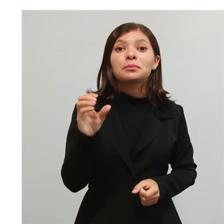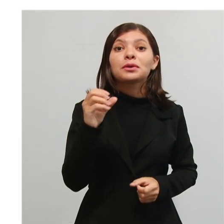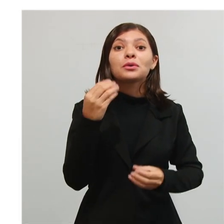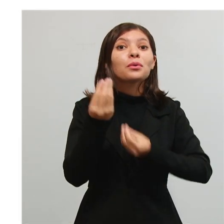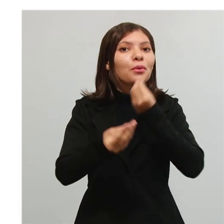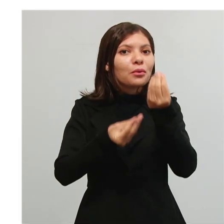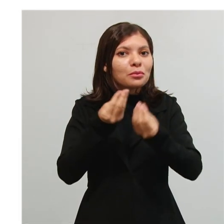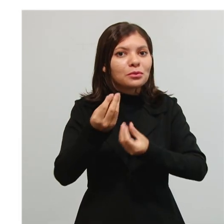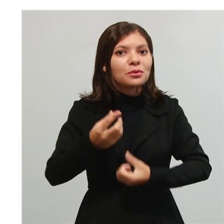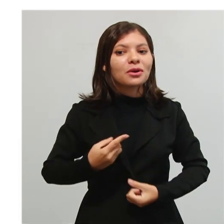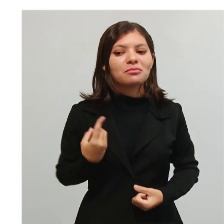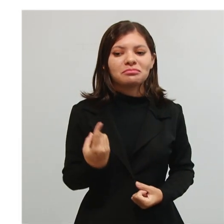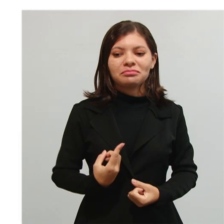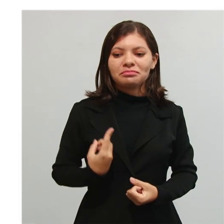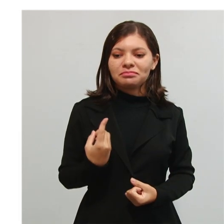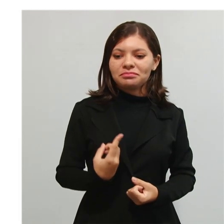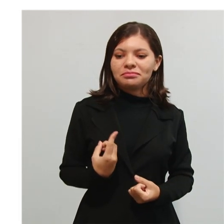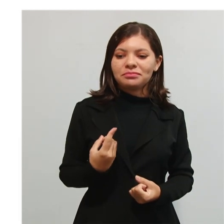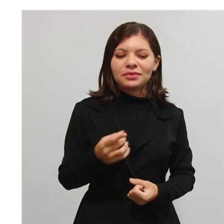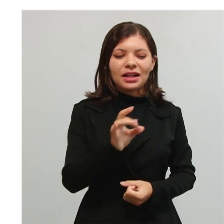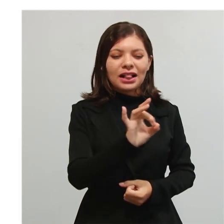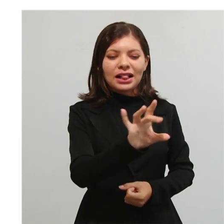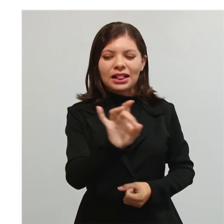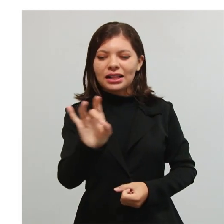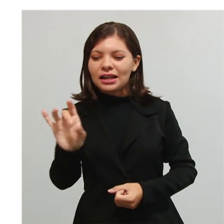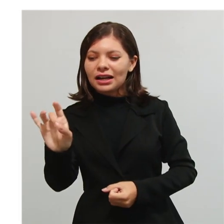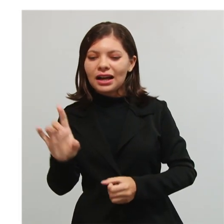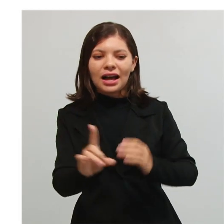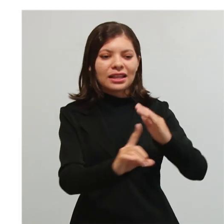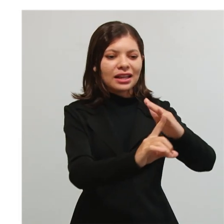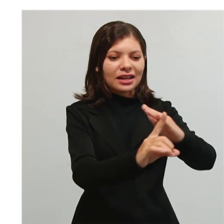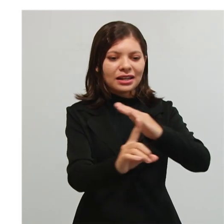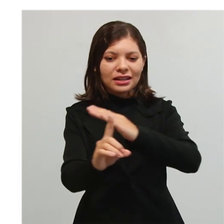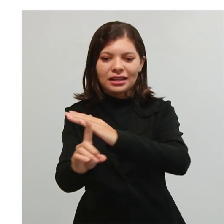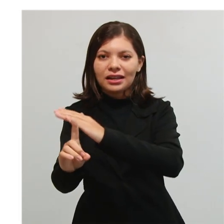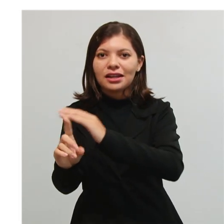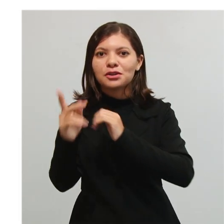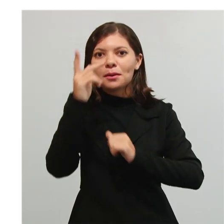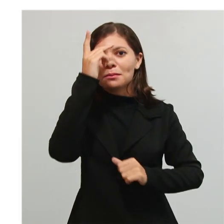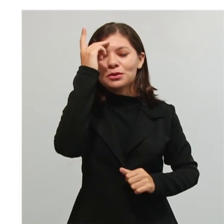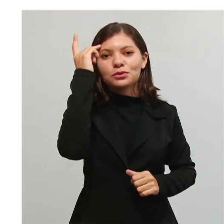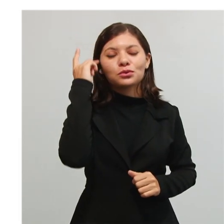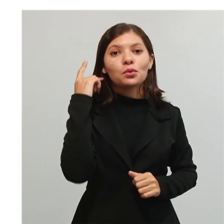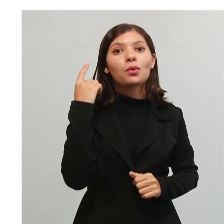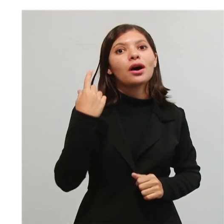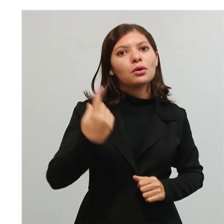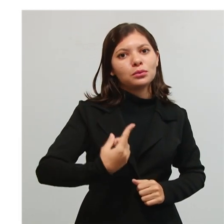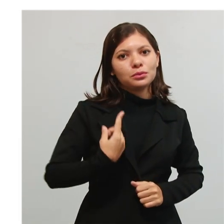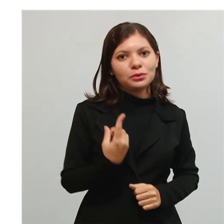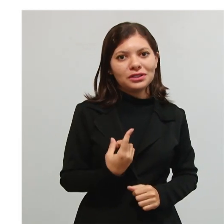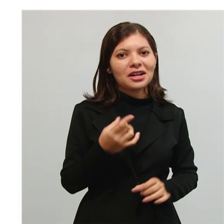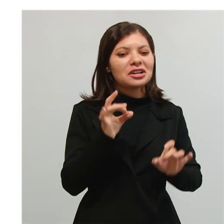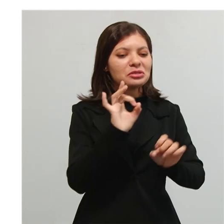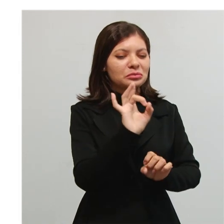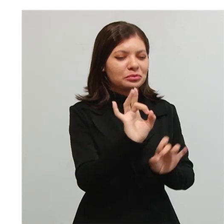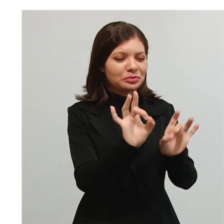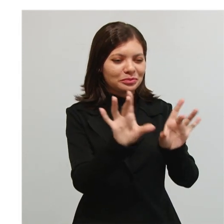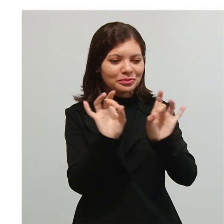individualizado tratando cada cliente com uma pessoa única uma pessoa especial